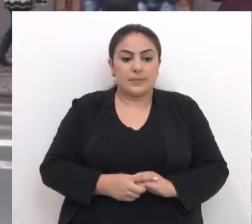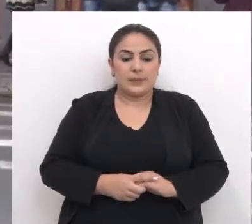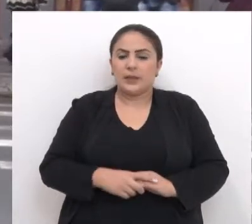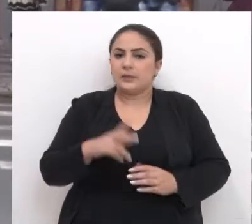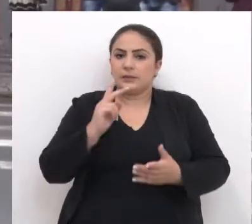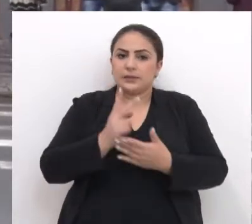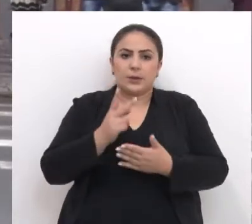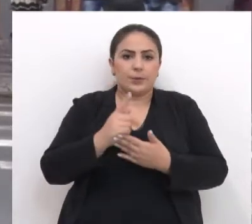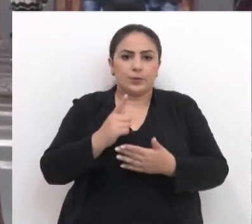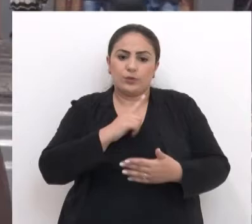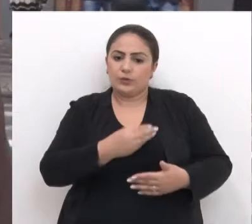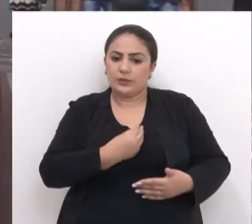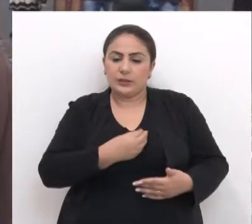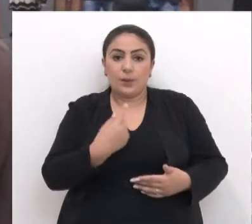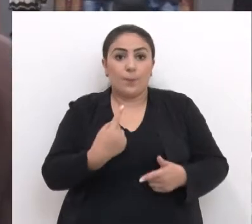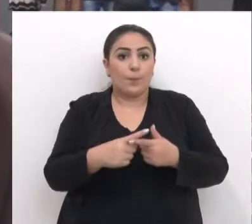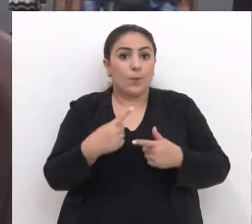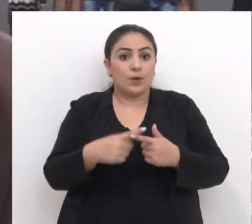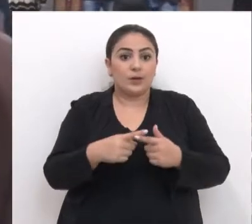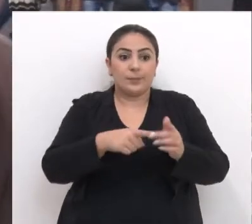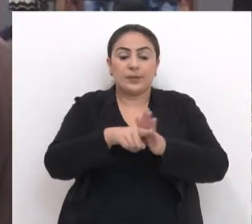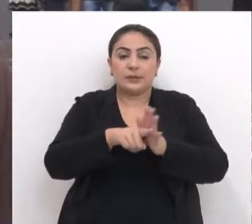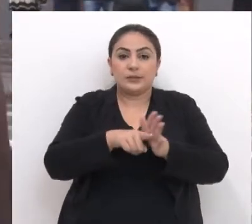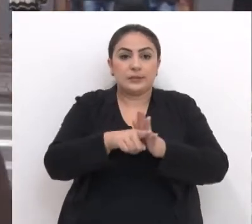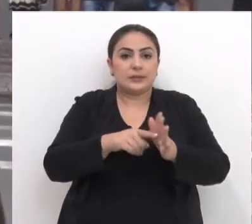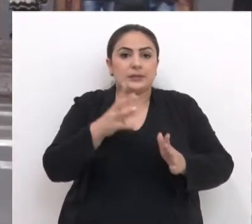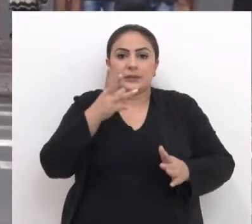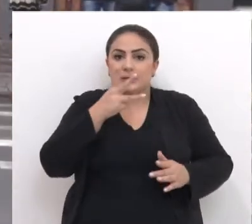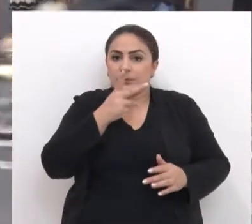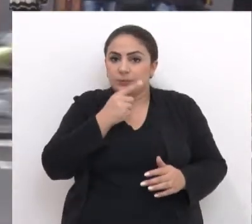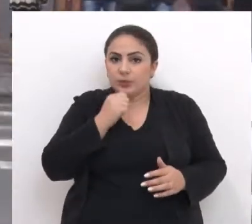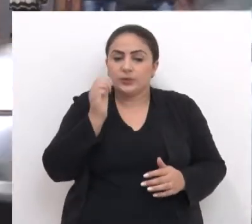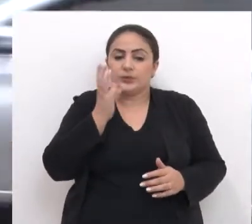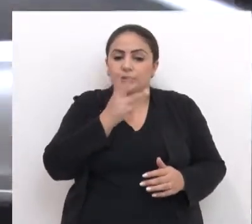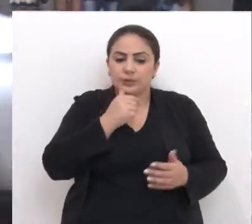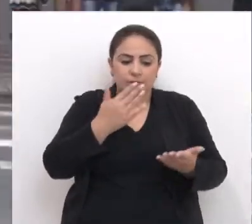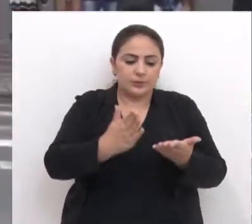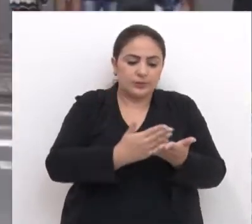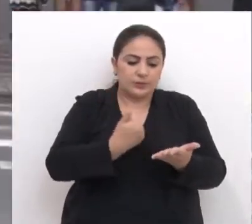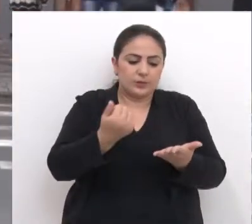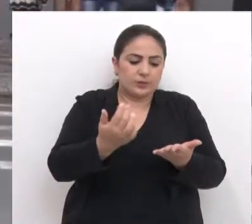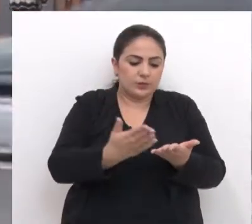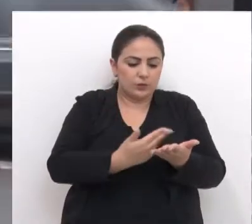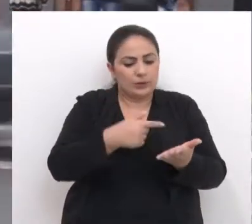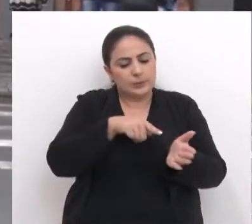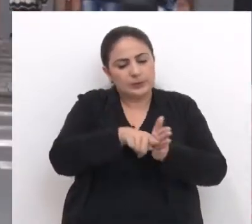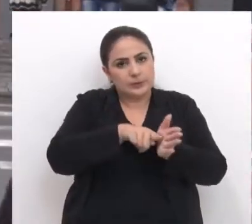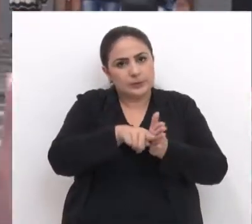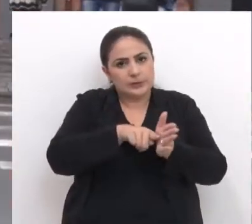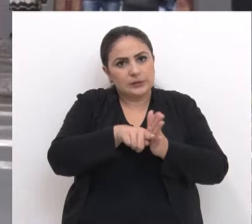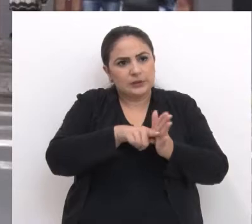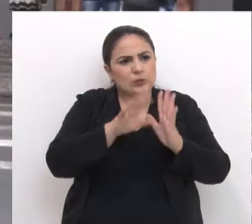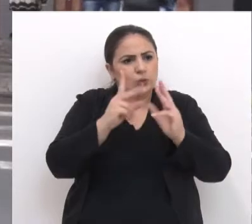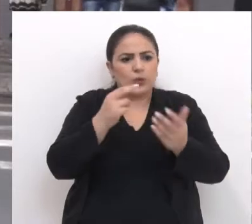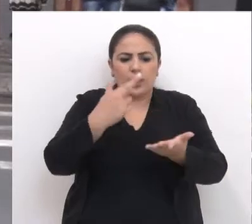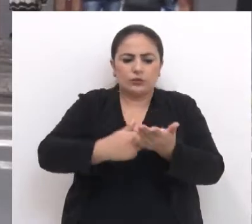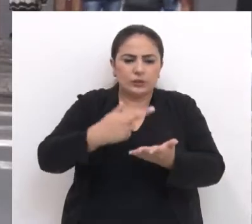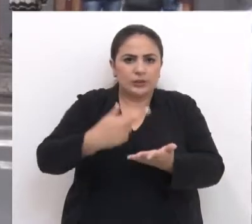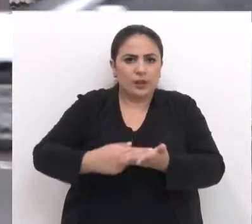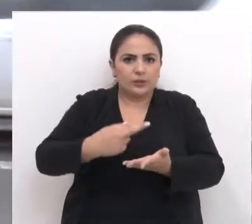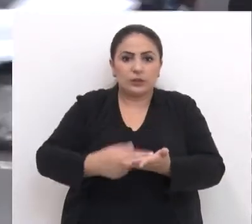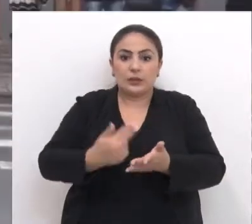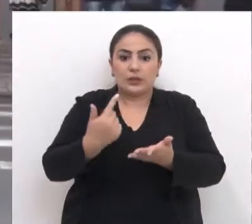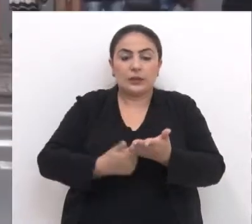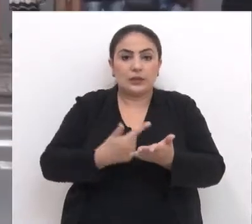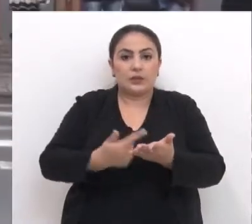Era diário aquilo, porque a pesquisa é demorada, folhando folha por folha do Nacional, e está tudo